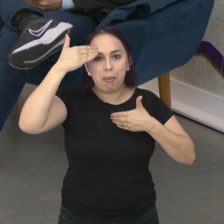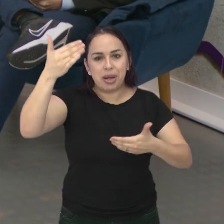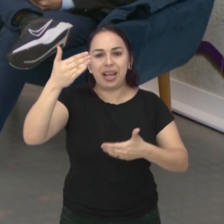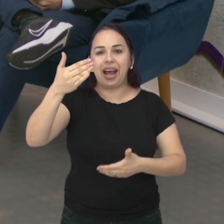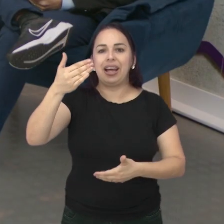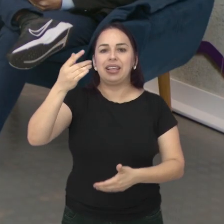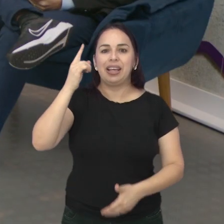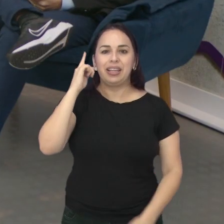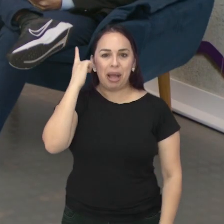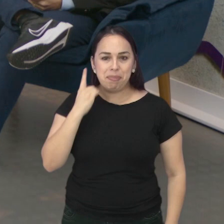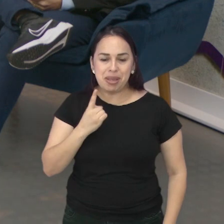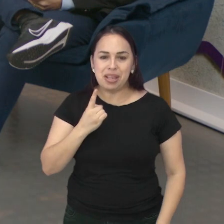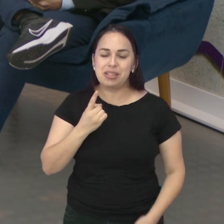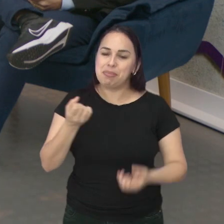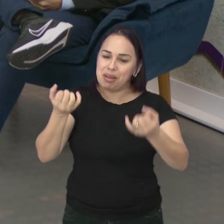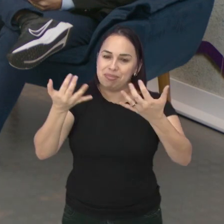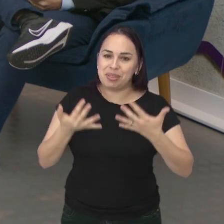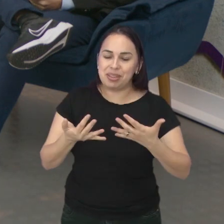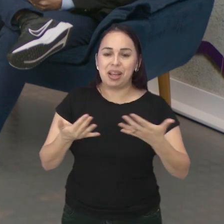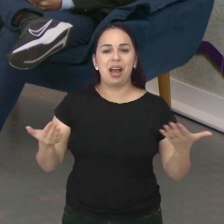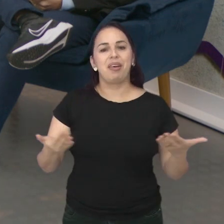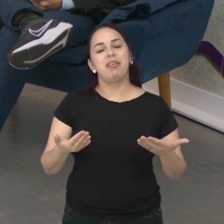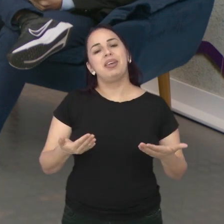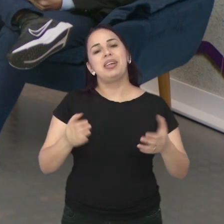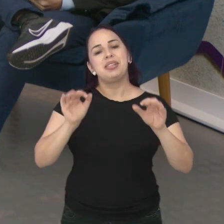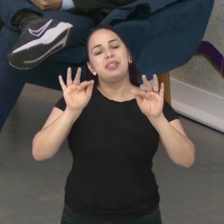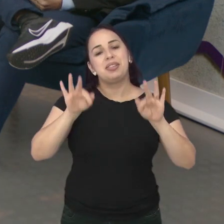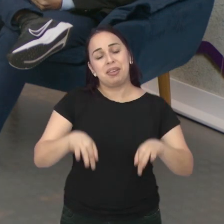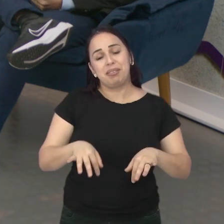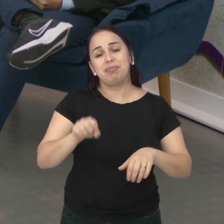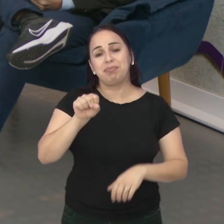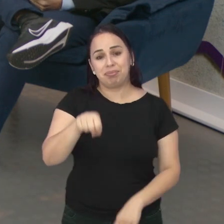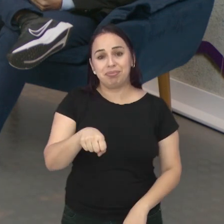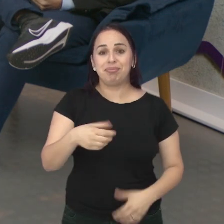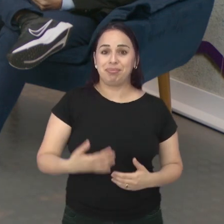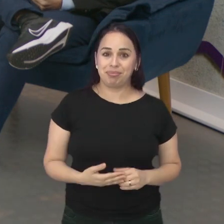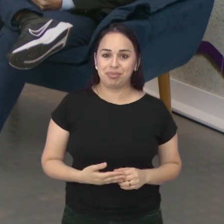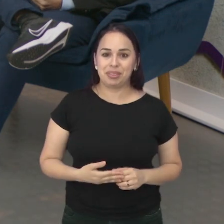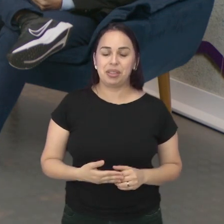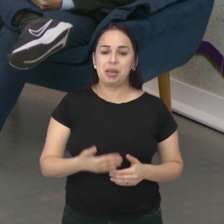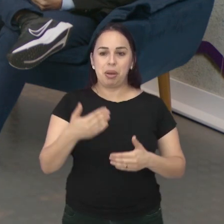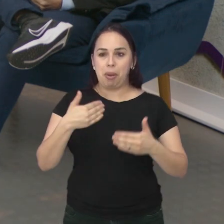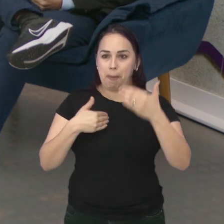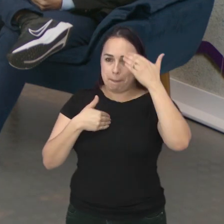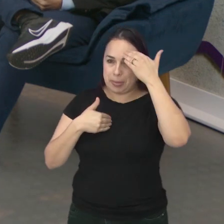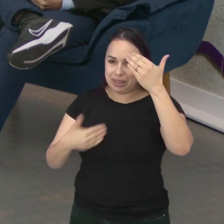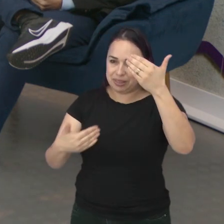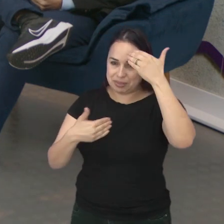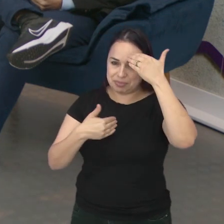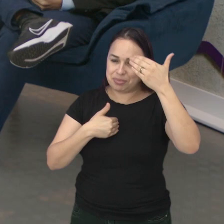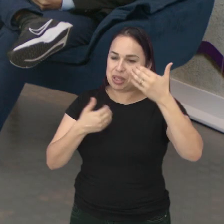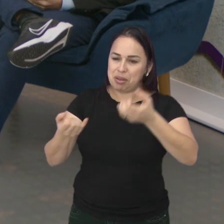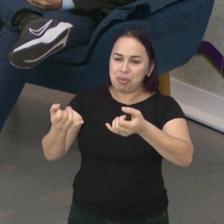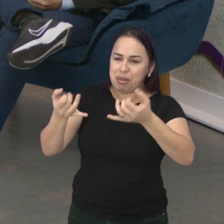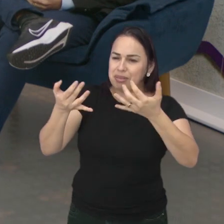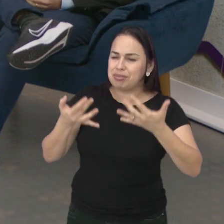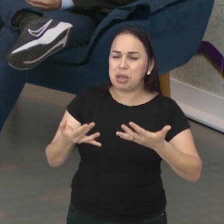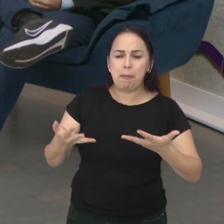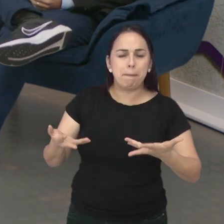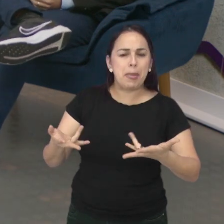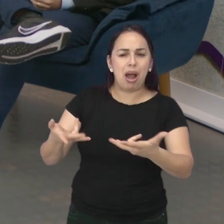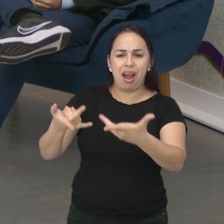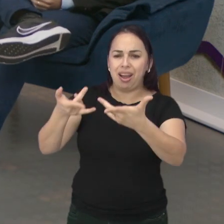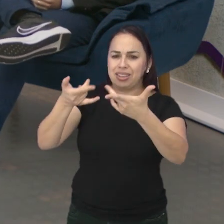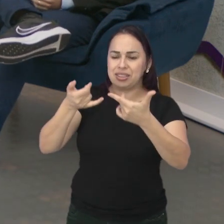Obrigada, Tamires, pelas informações e agora sim chegamos ao ponto final do nosso programa de hoje. Muito obrigada pelas informações,